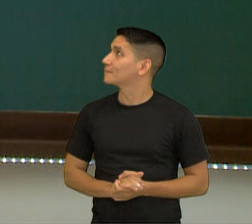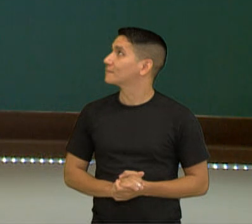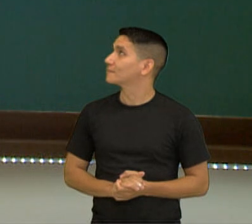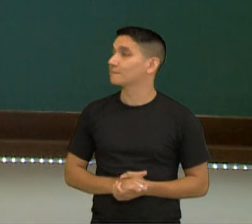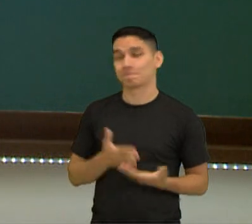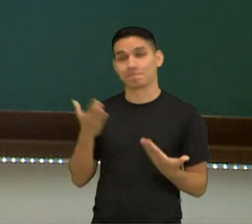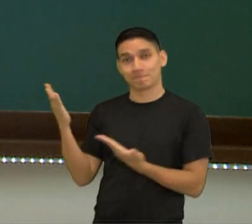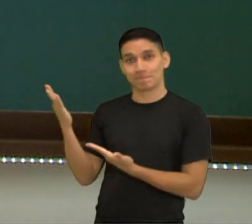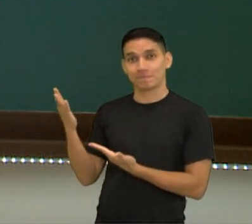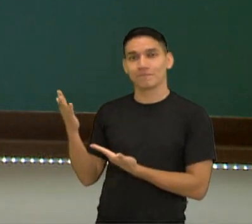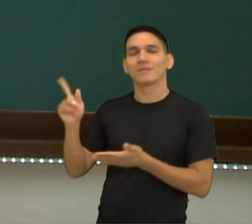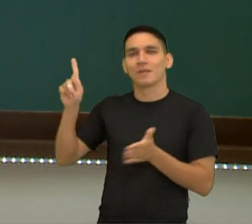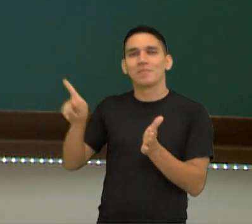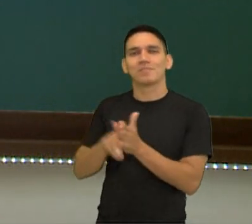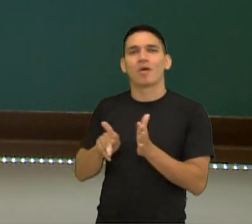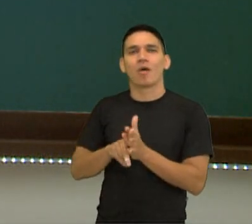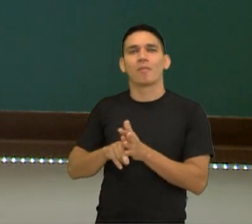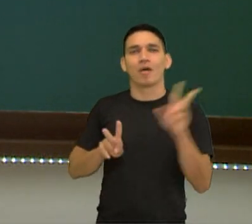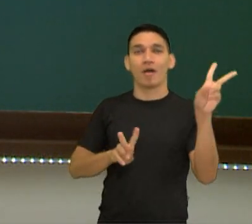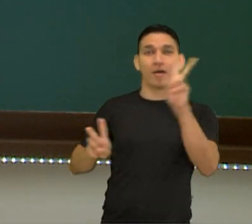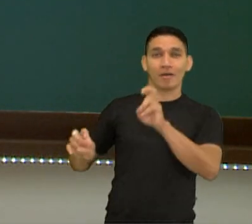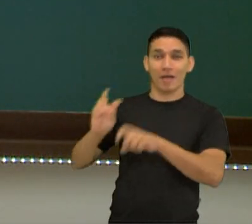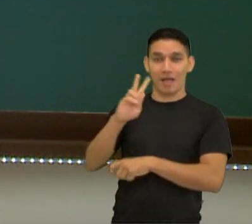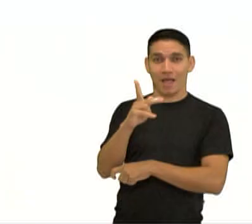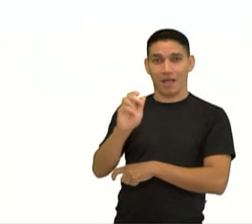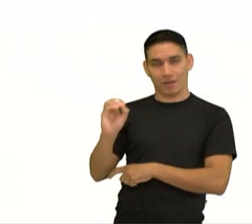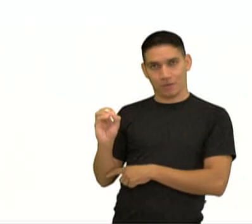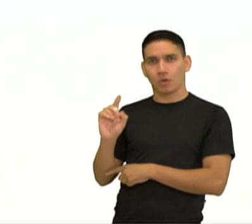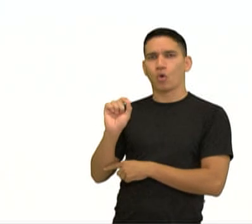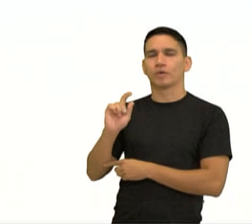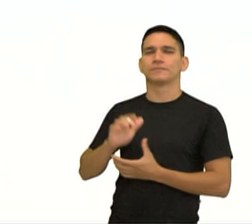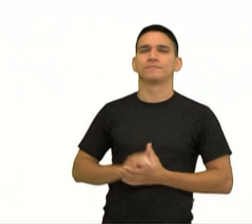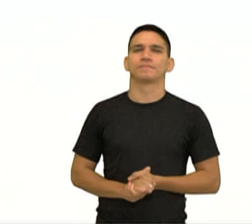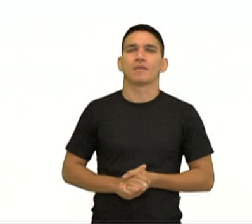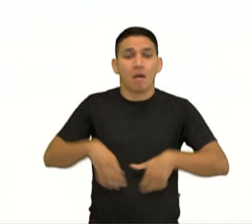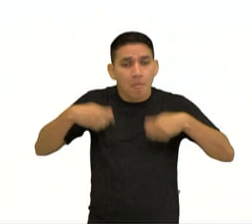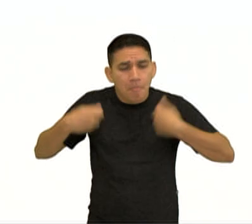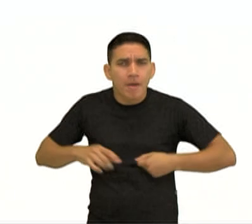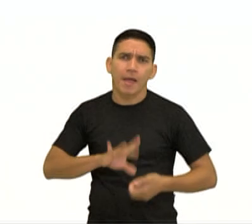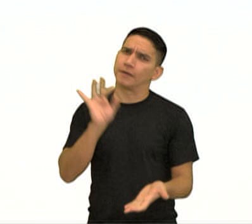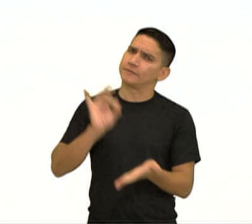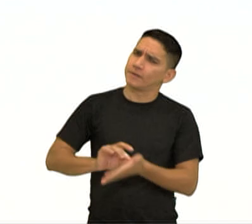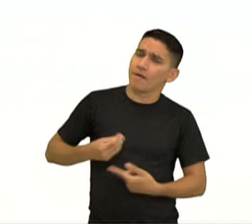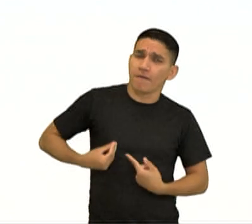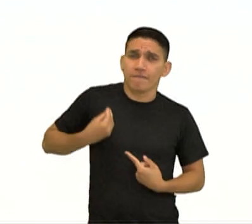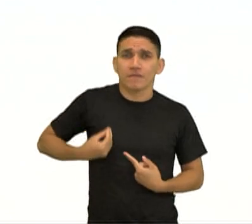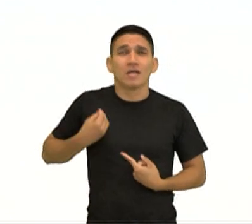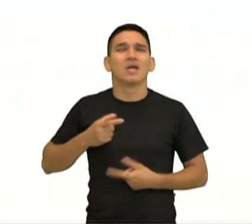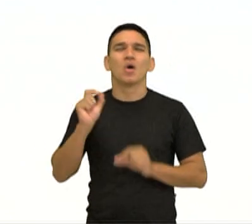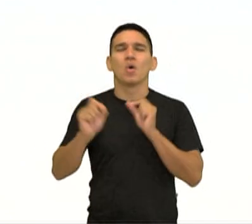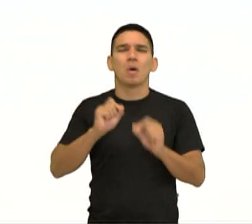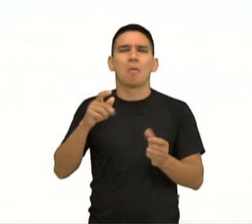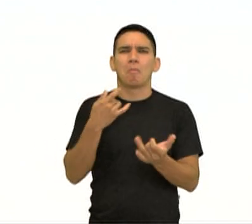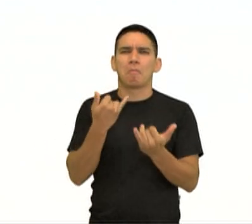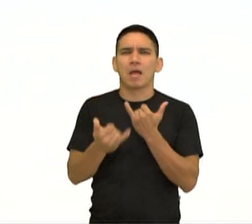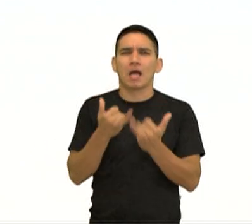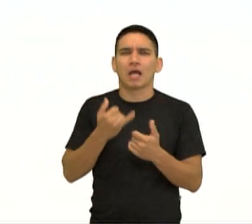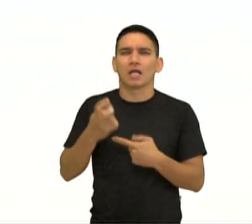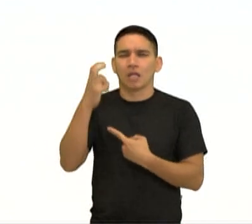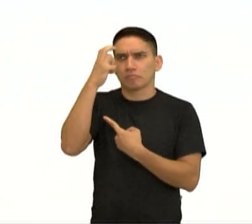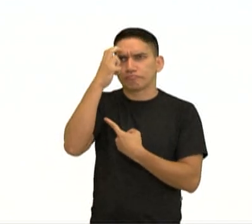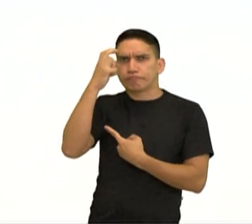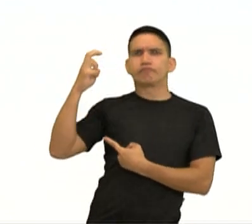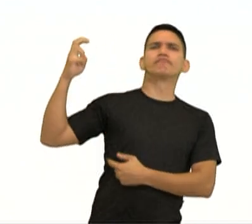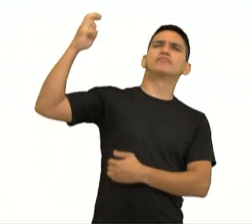Aqui nós temos uma fala do Hélio, né? Uma necessidade vital de desintelectualização, de desinibição intelectual